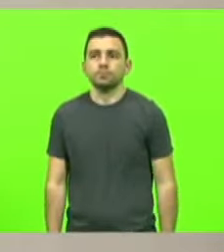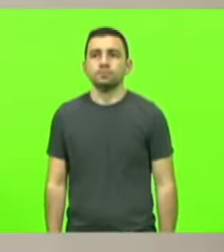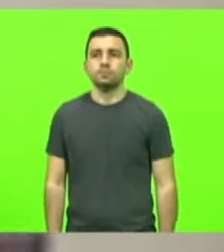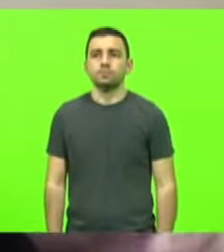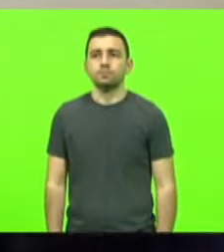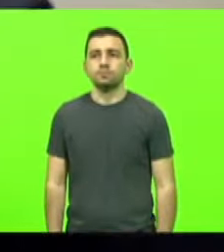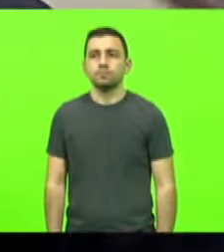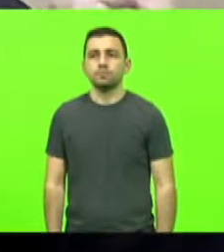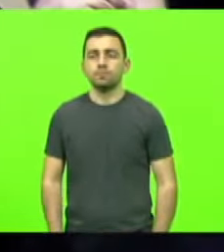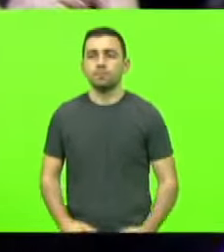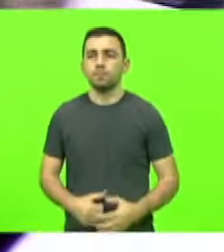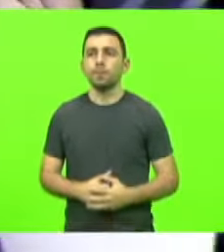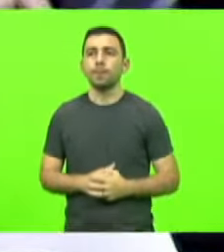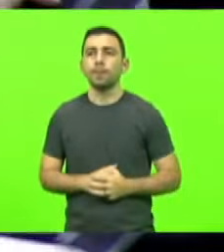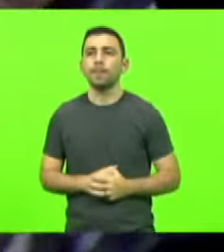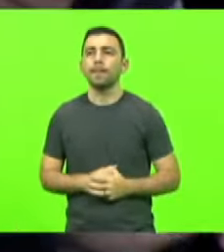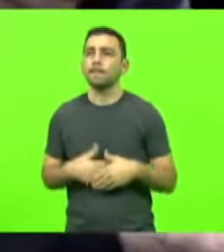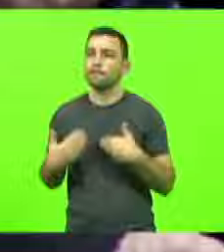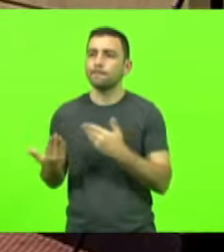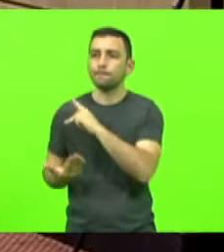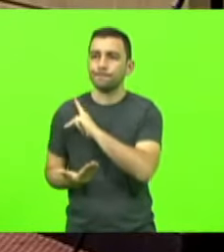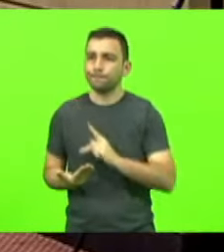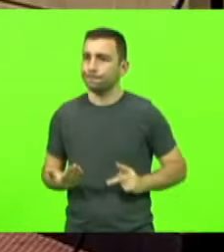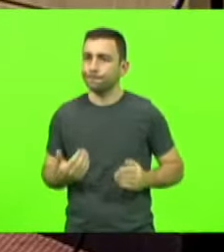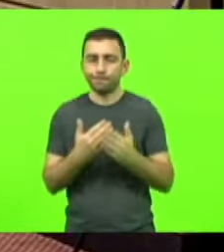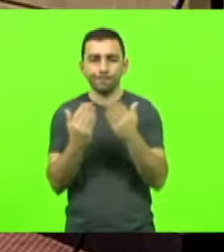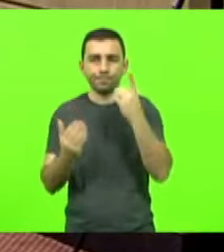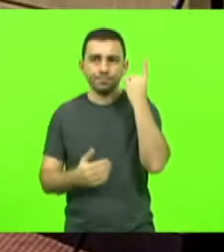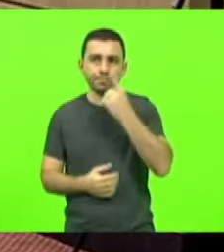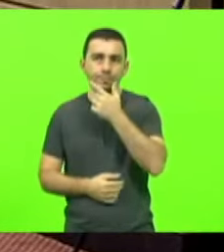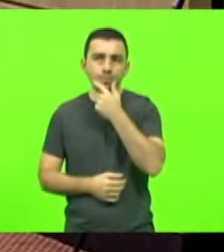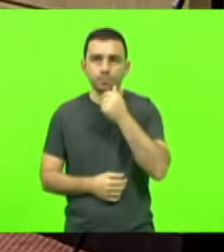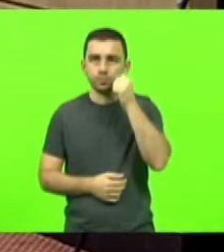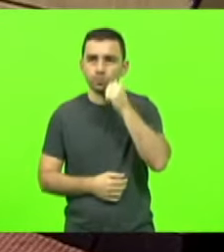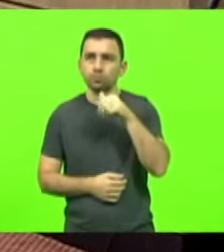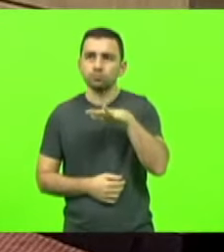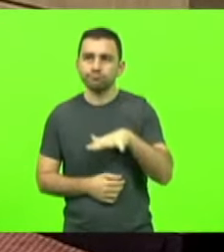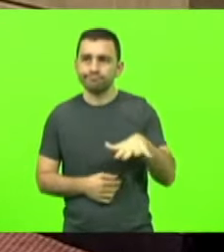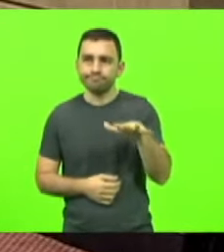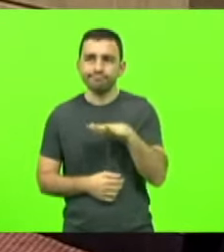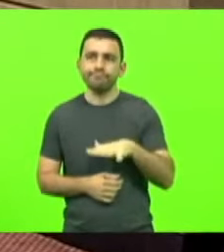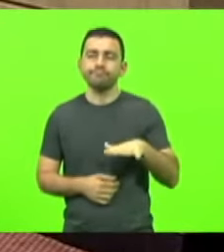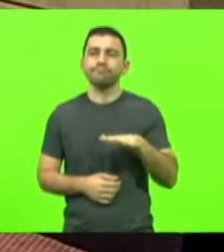Senhor presidente, senhores deputados, senhoras deputadas, estimados